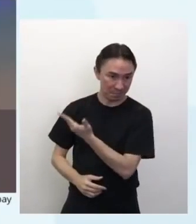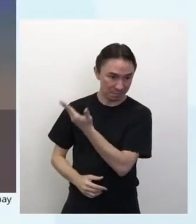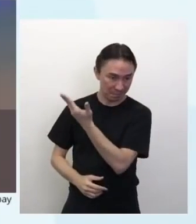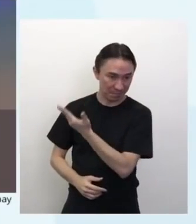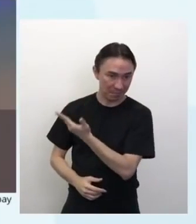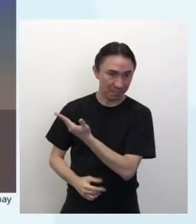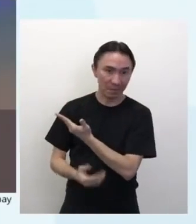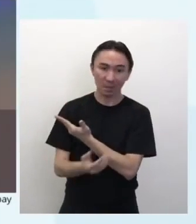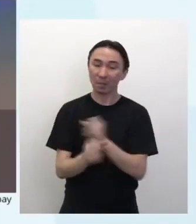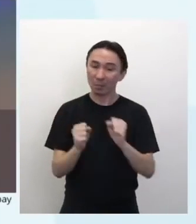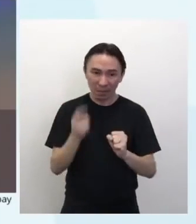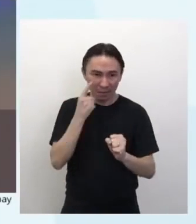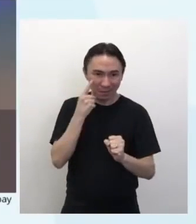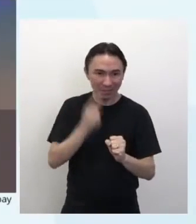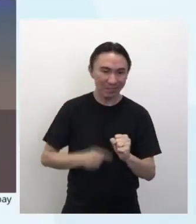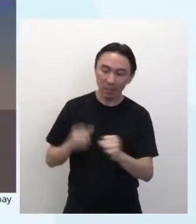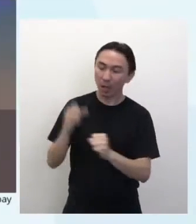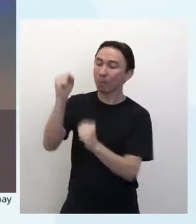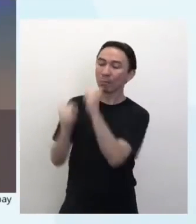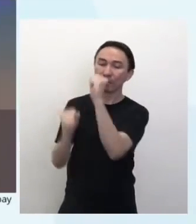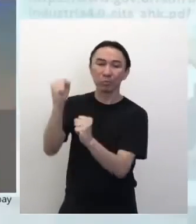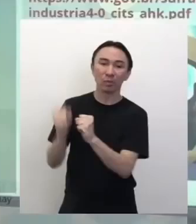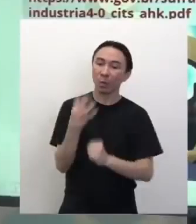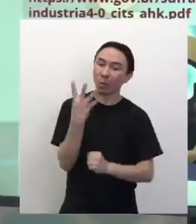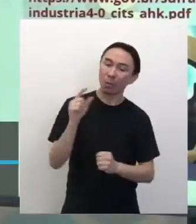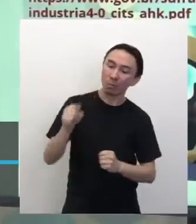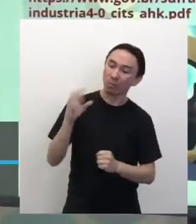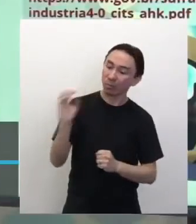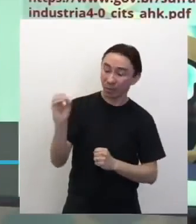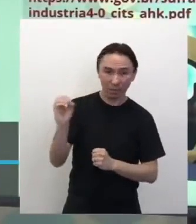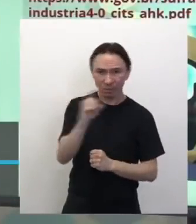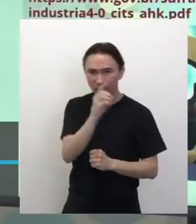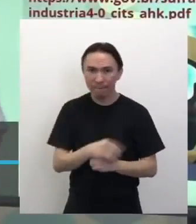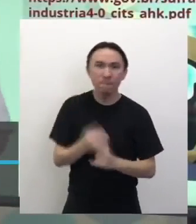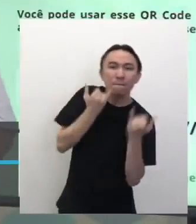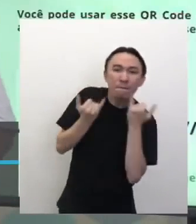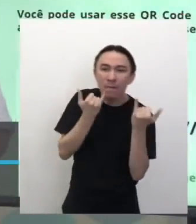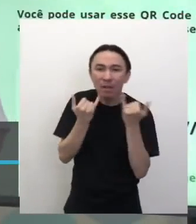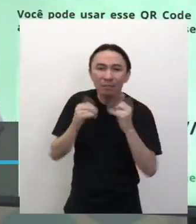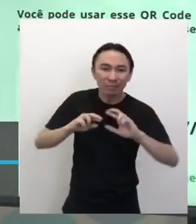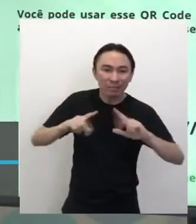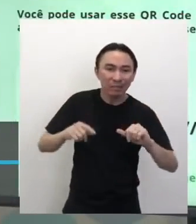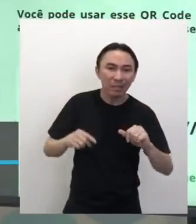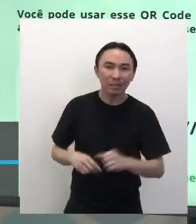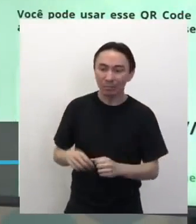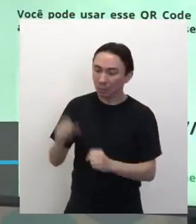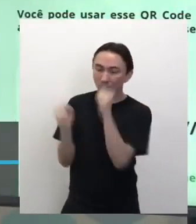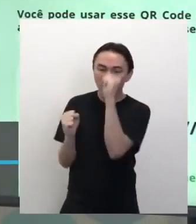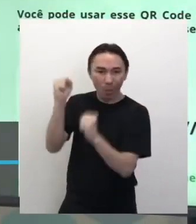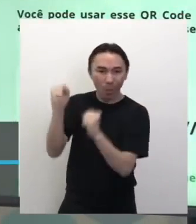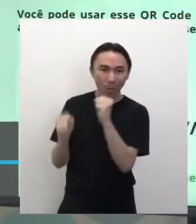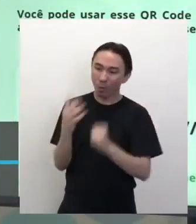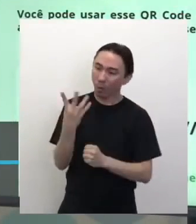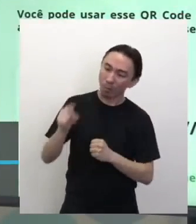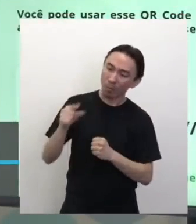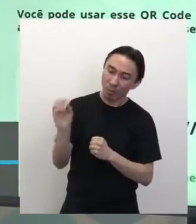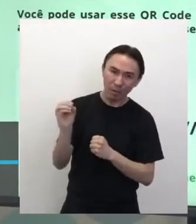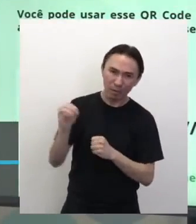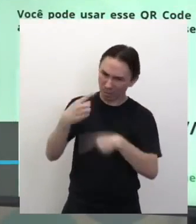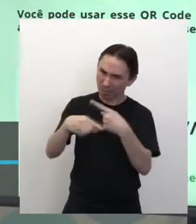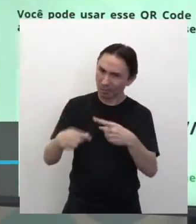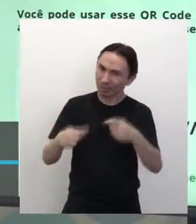Indústria 4.0, tá? E aí vocês vão ter mais informações sobre a nossa Indústria 4.0 que vamos discutir mais para frente